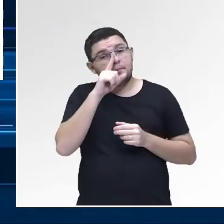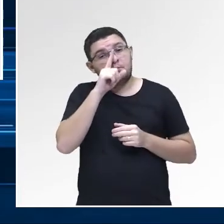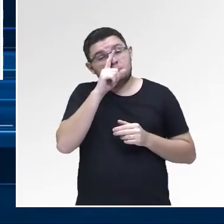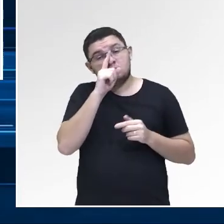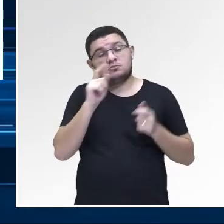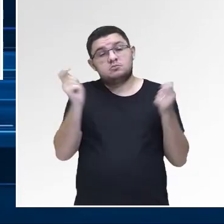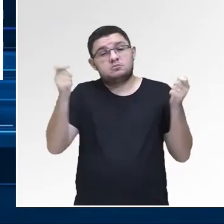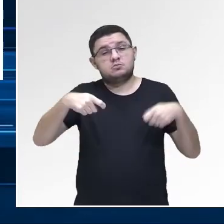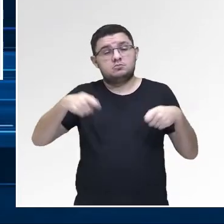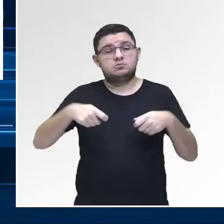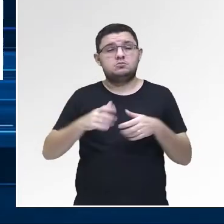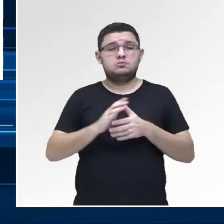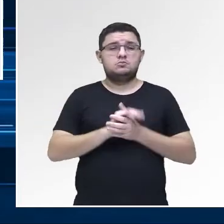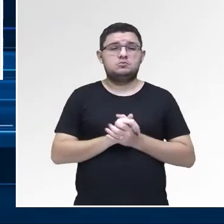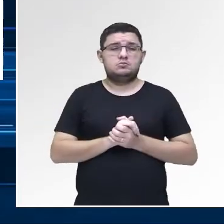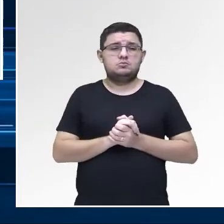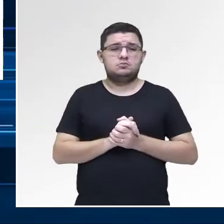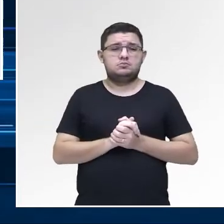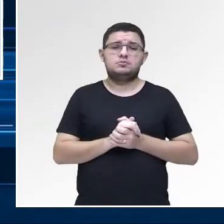perigo, ok?